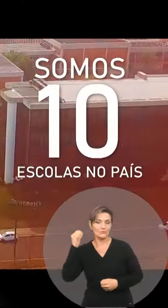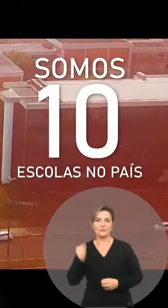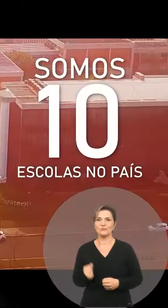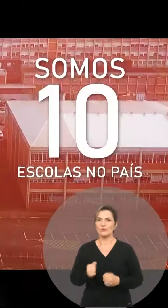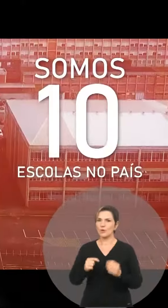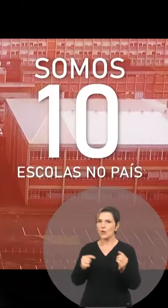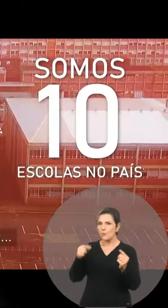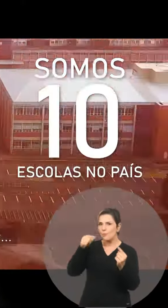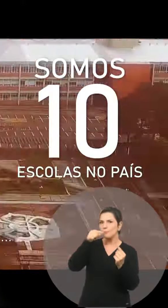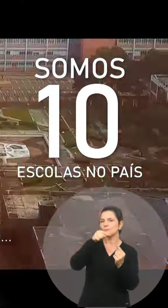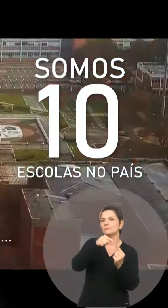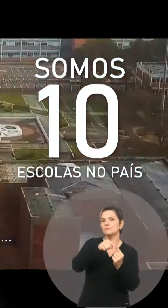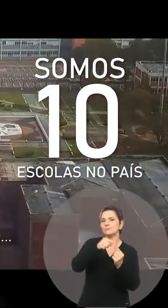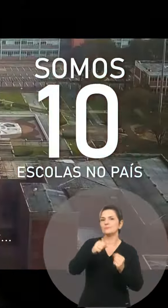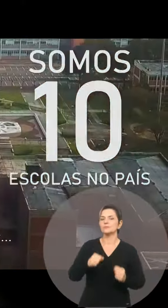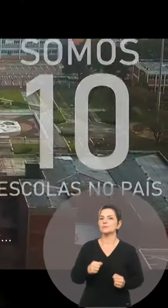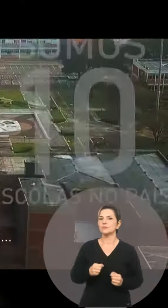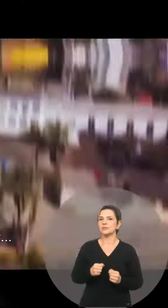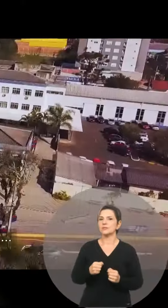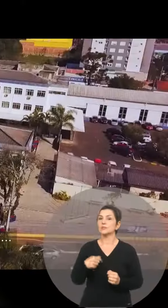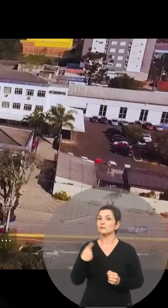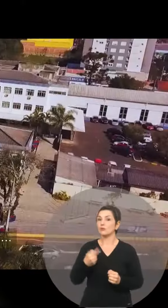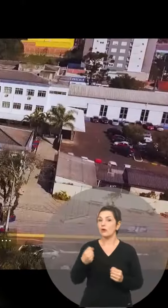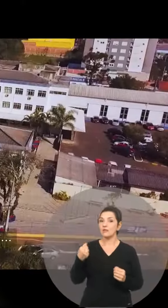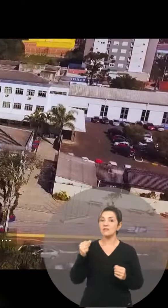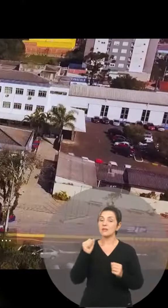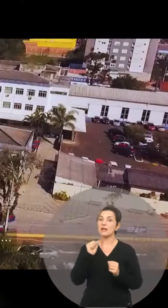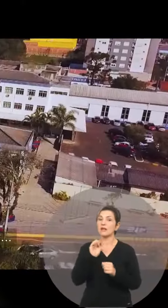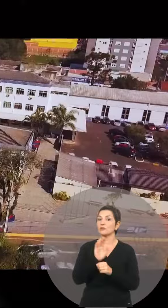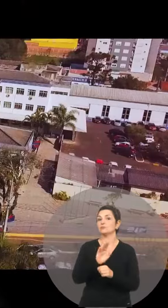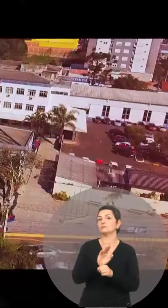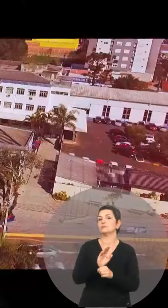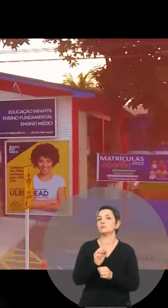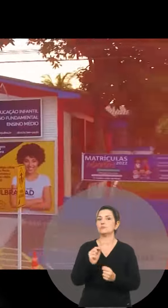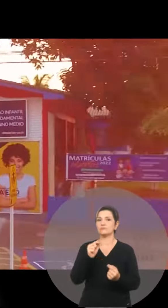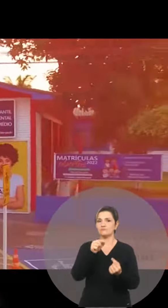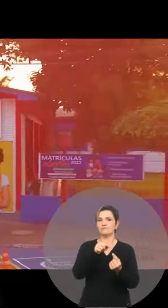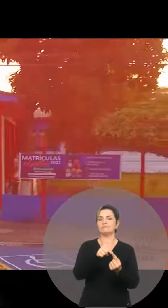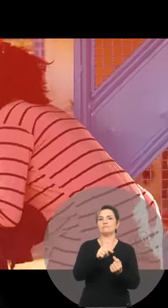se tornam metas, e essas metas nós te ajudamos a alcançar.